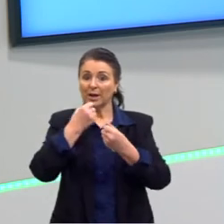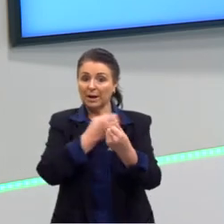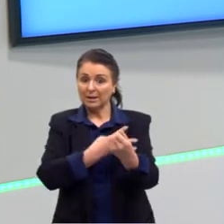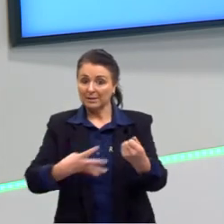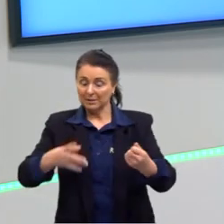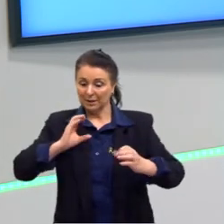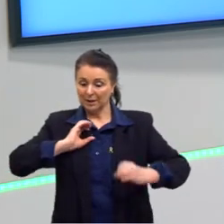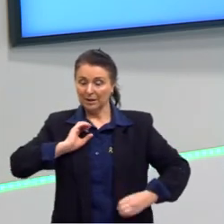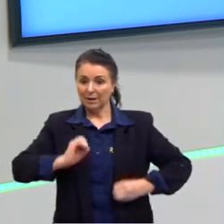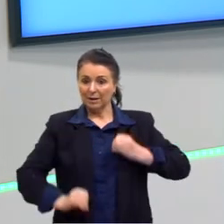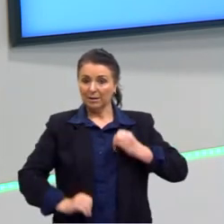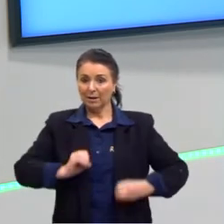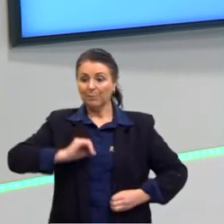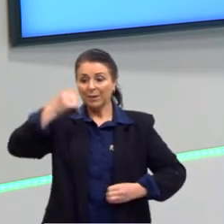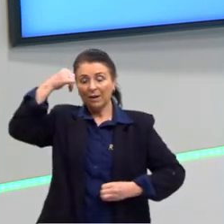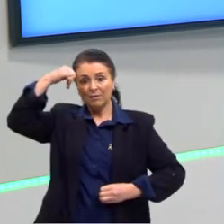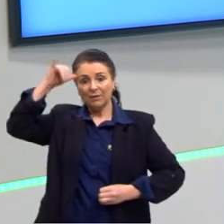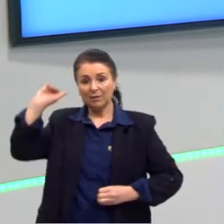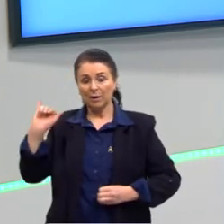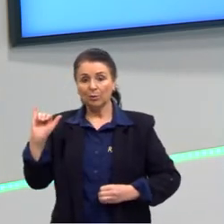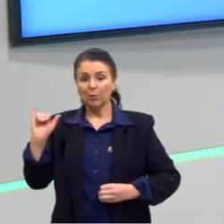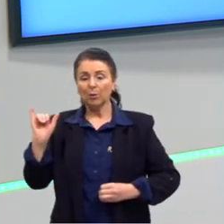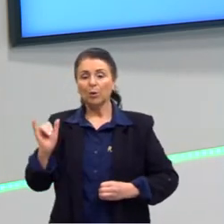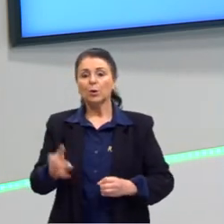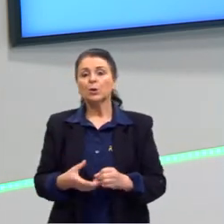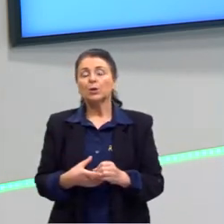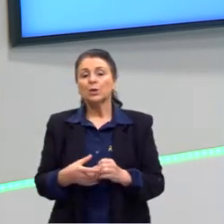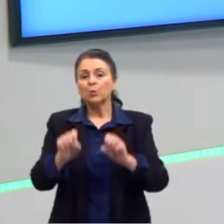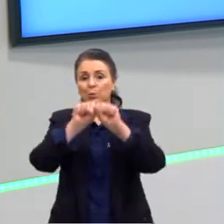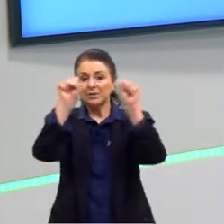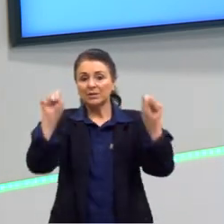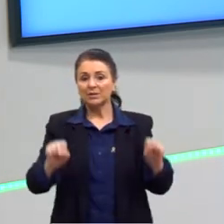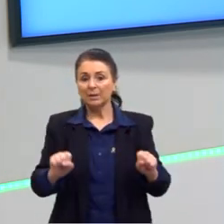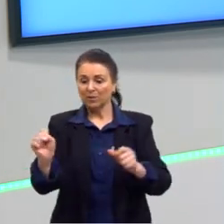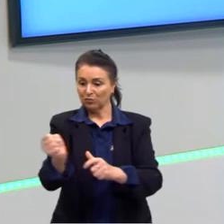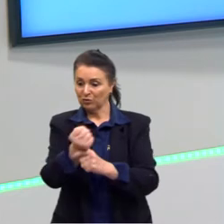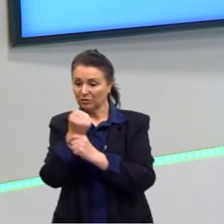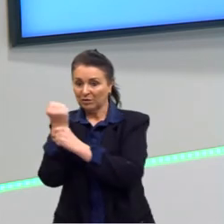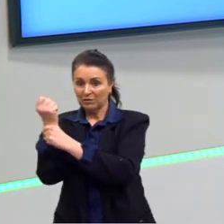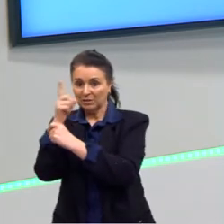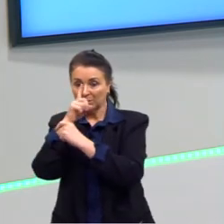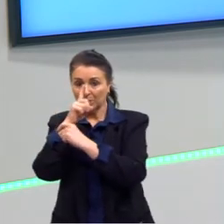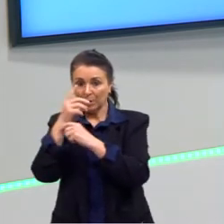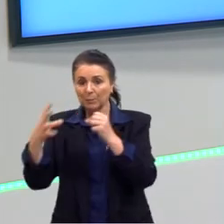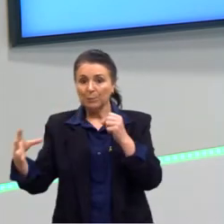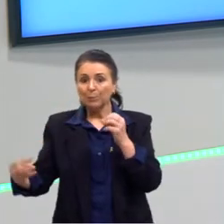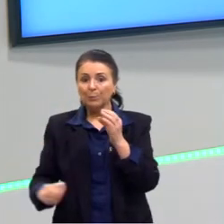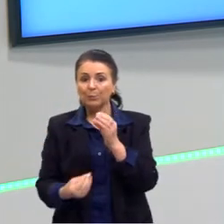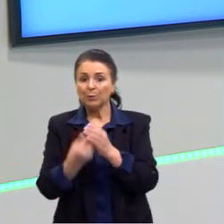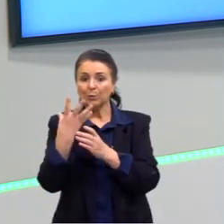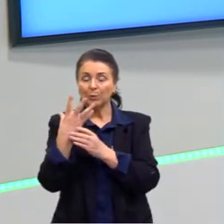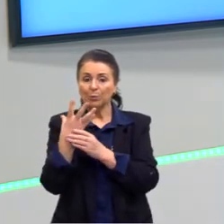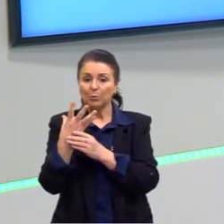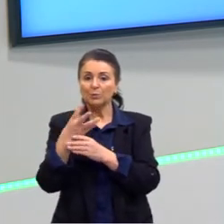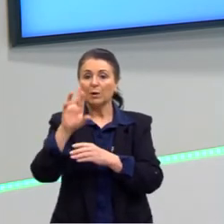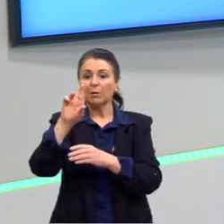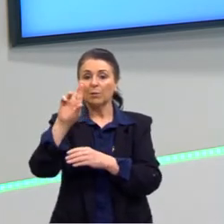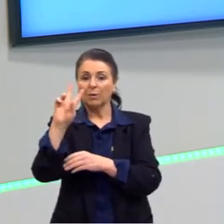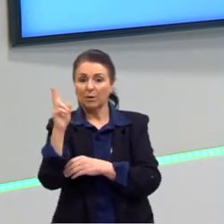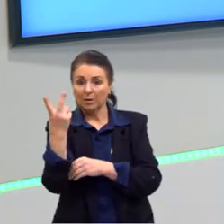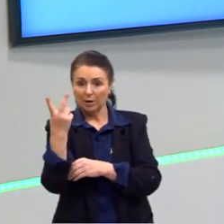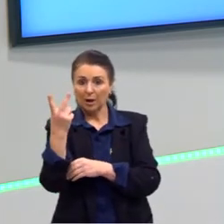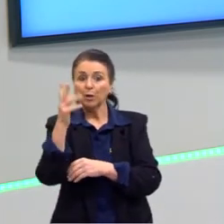que o sistema de defesa da mãe seja ativado tá e produz esses anticorpos RH para uma futura gestação